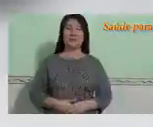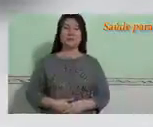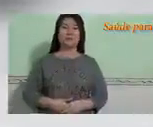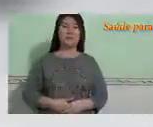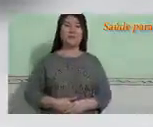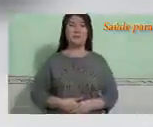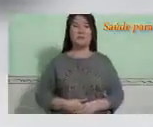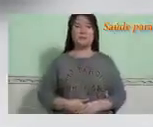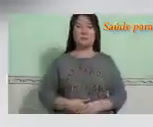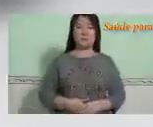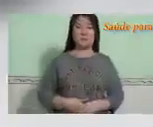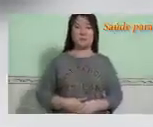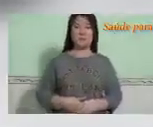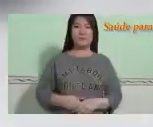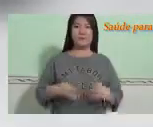vida.